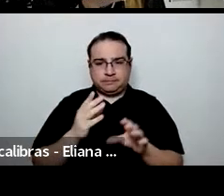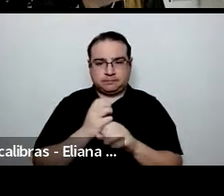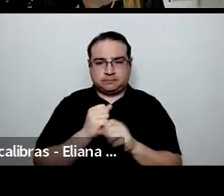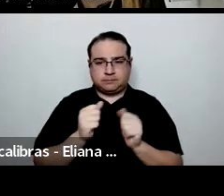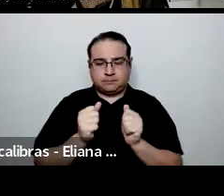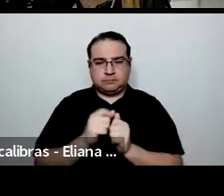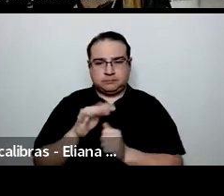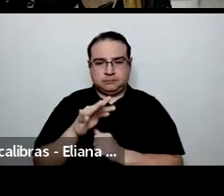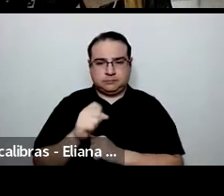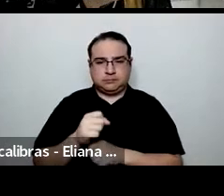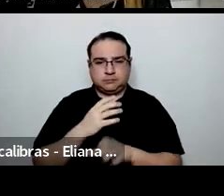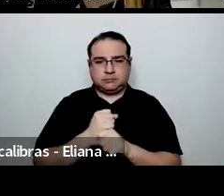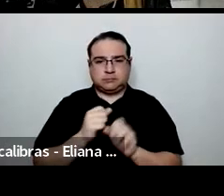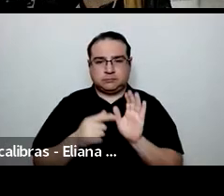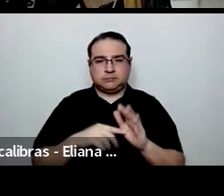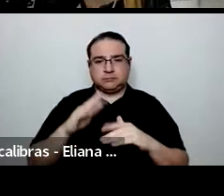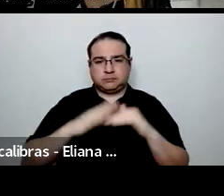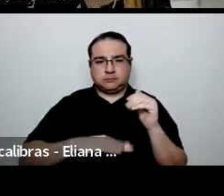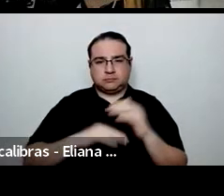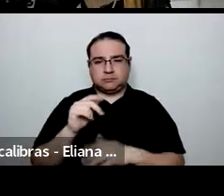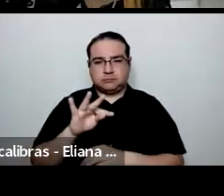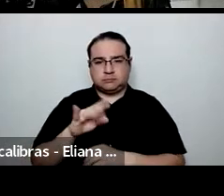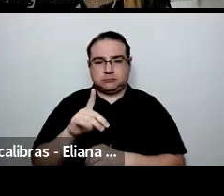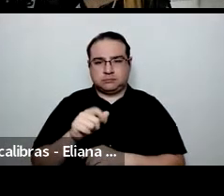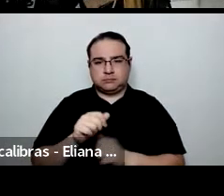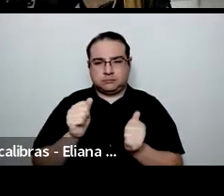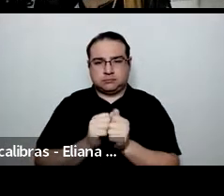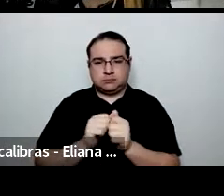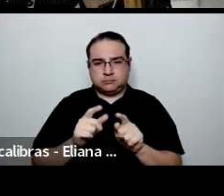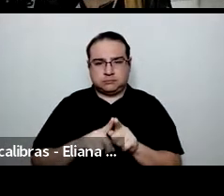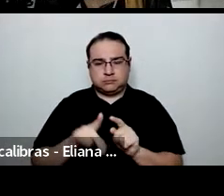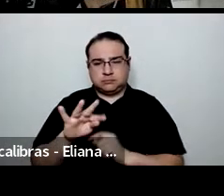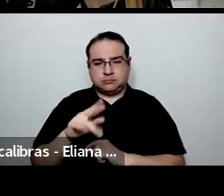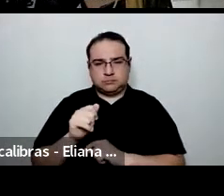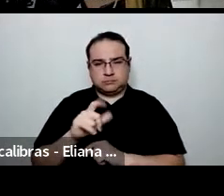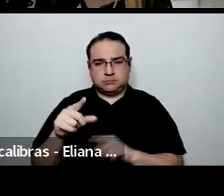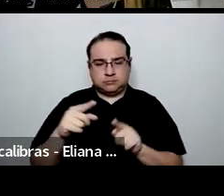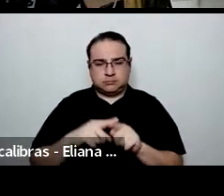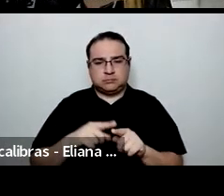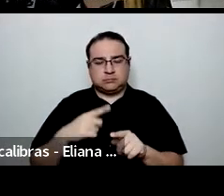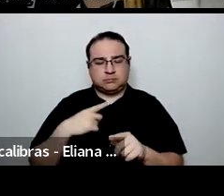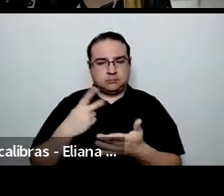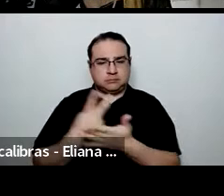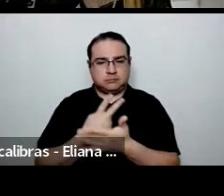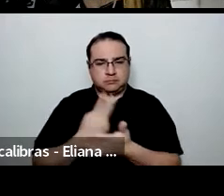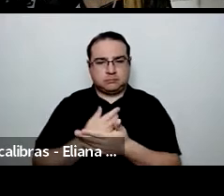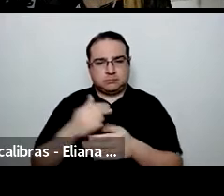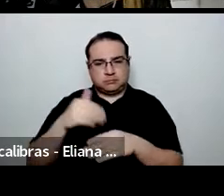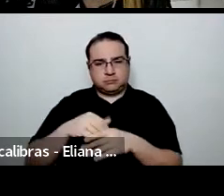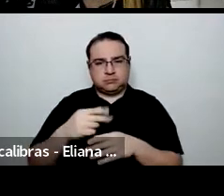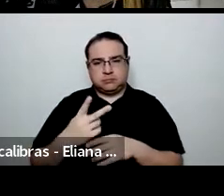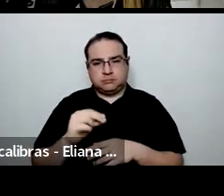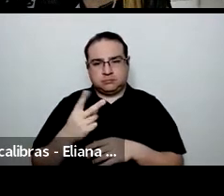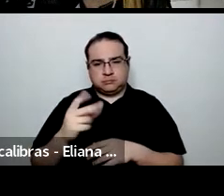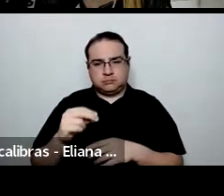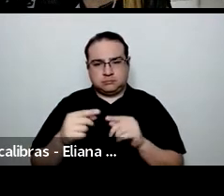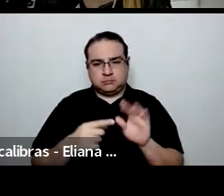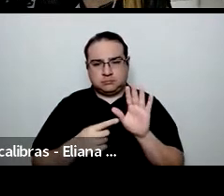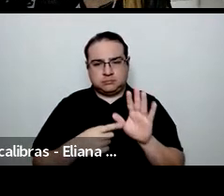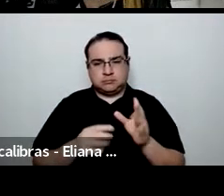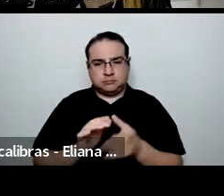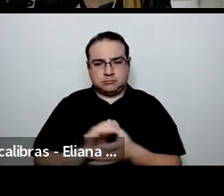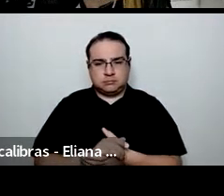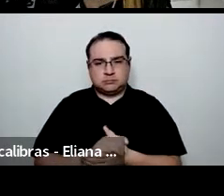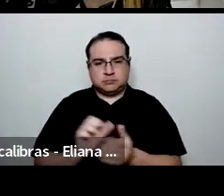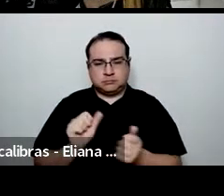mediante prática de Conduta vedada em período eleitoral e captação ilícita de sufrágio eleições 2020 recorrente